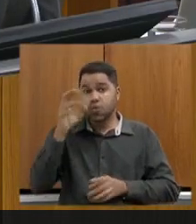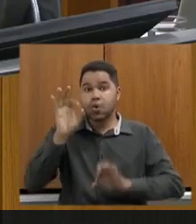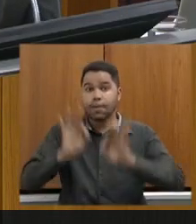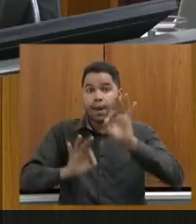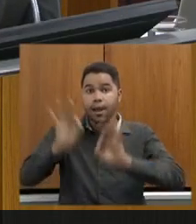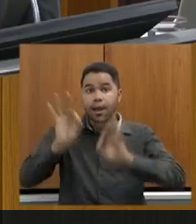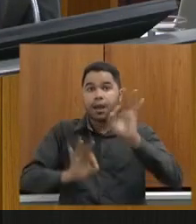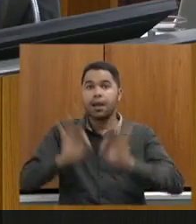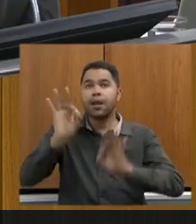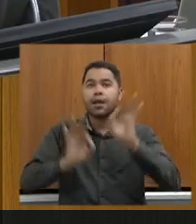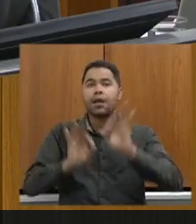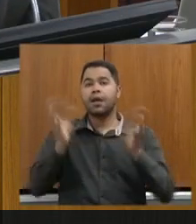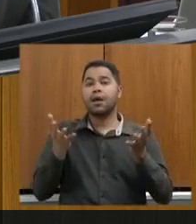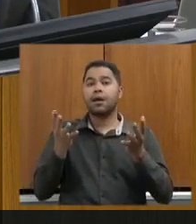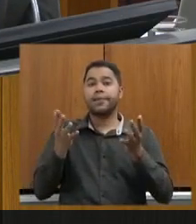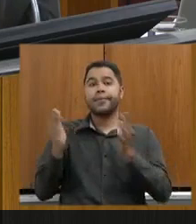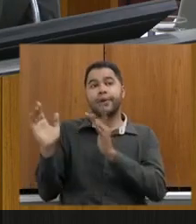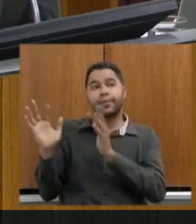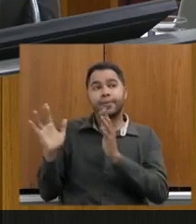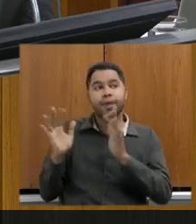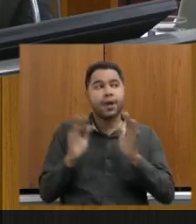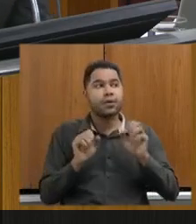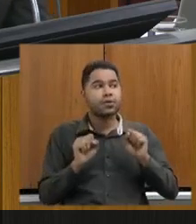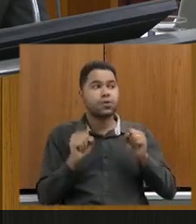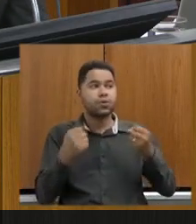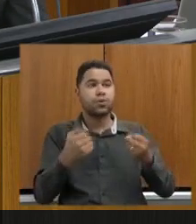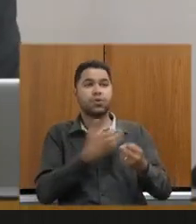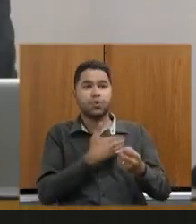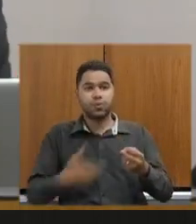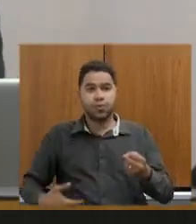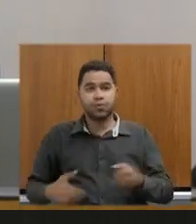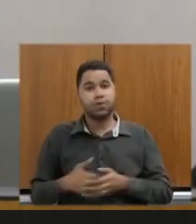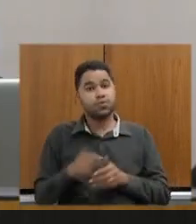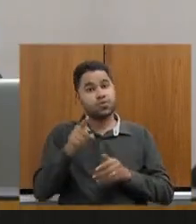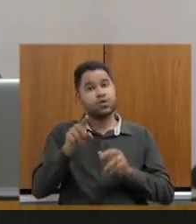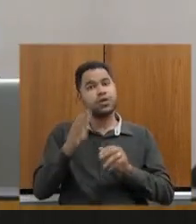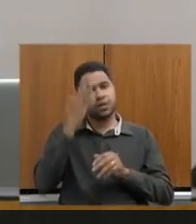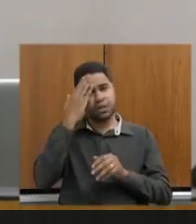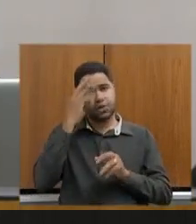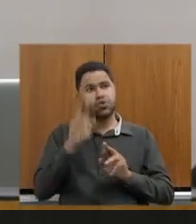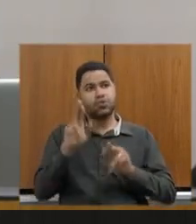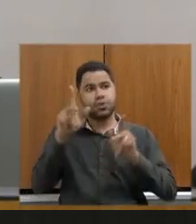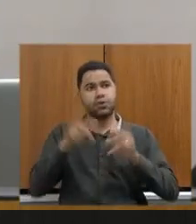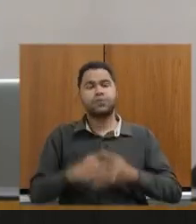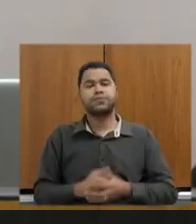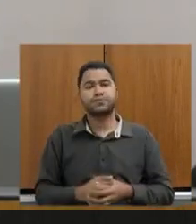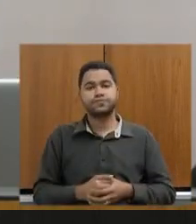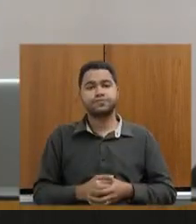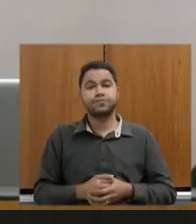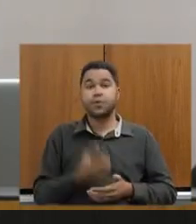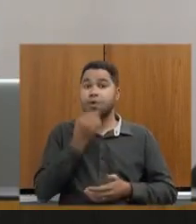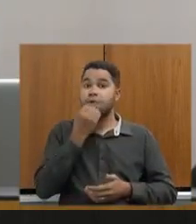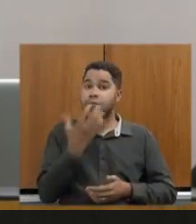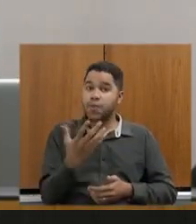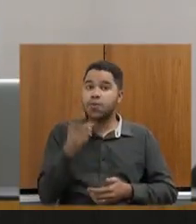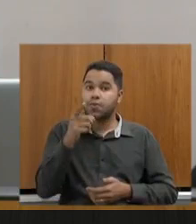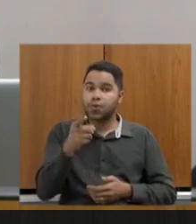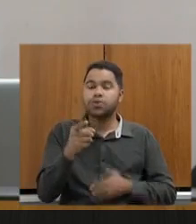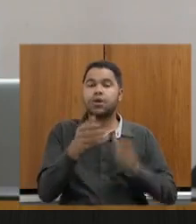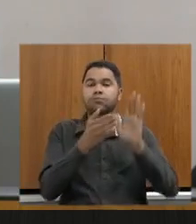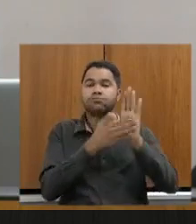organizacional do segmento da Segurança Pública eu entendi isso é diferente né Itaú seria bom que o senhor